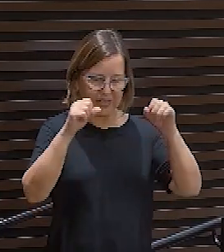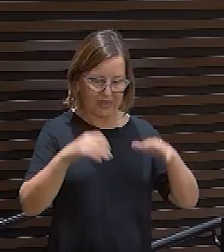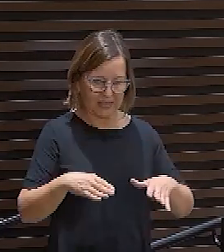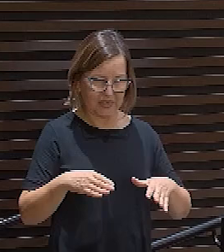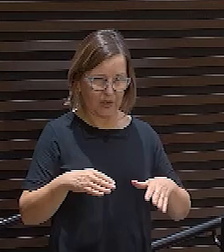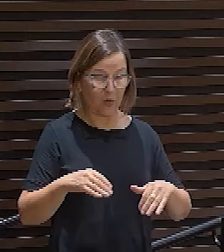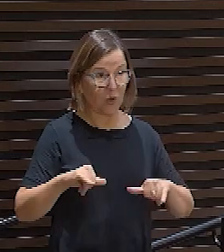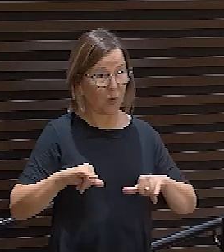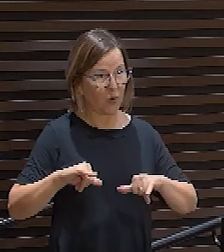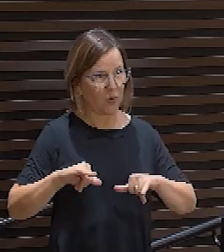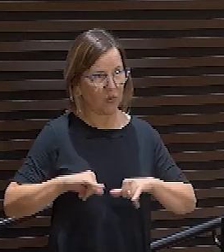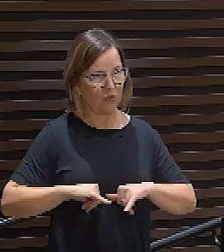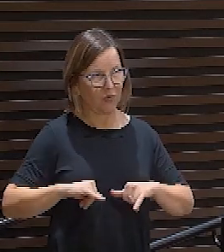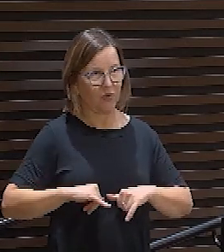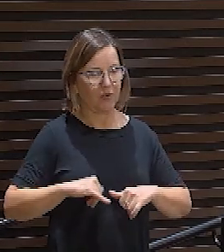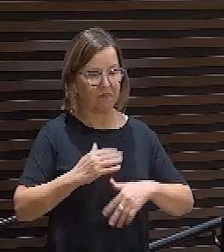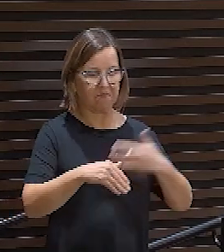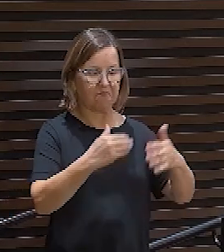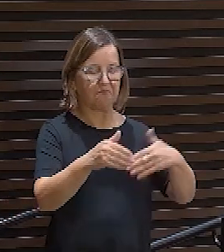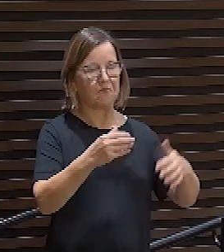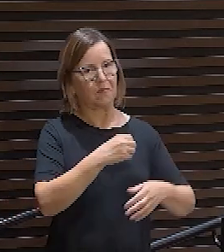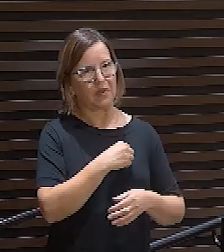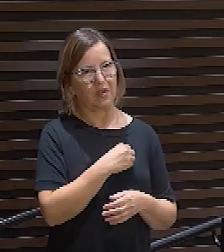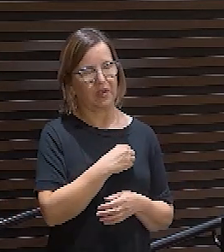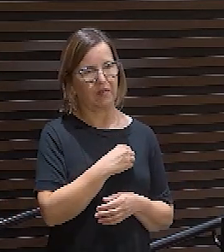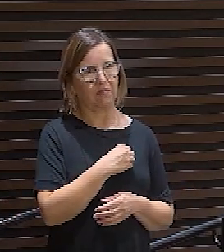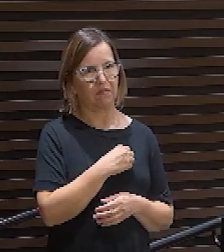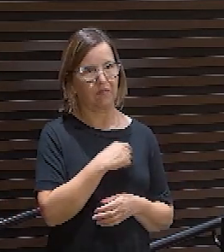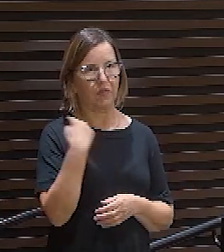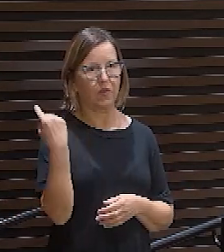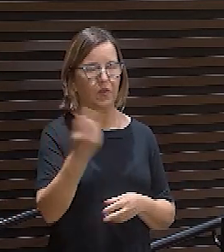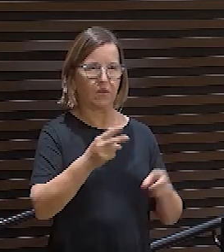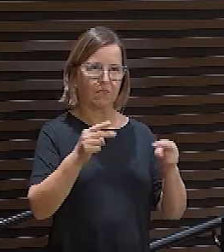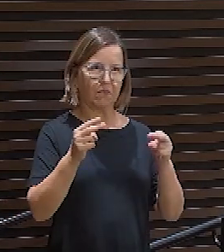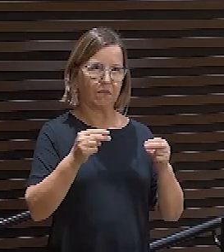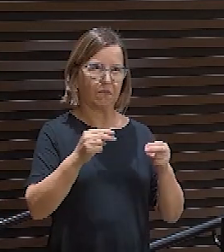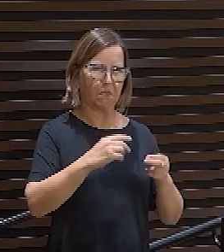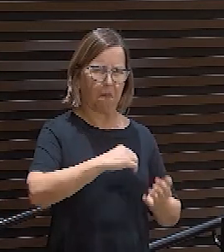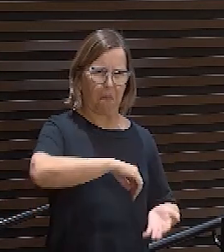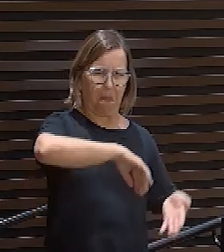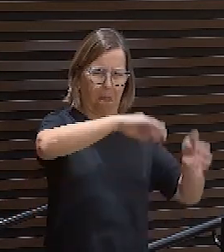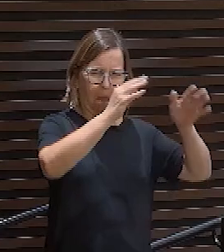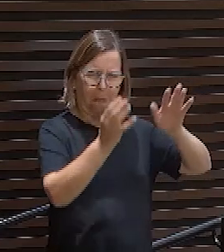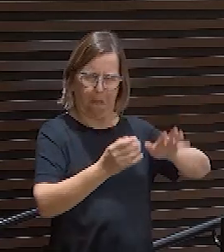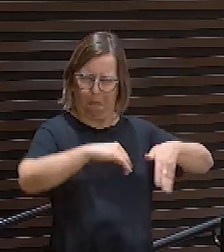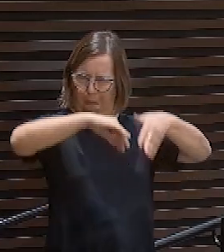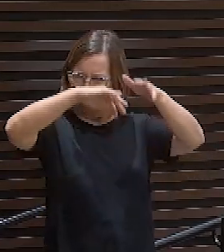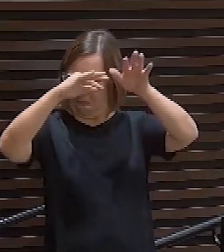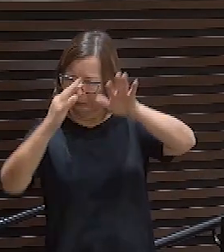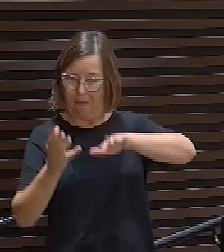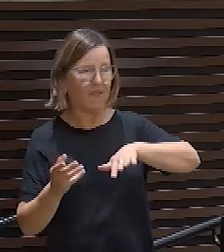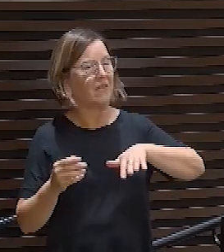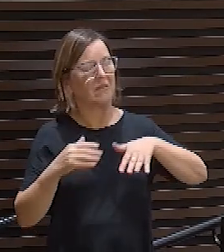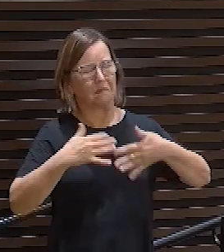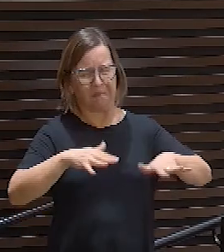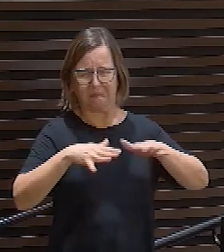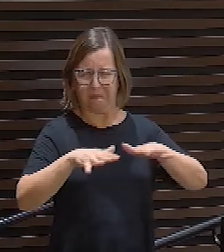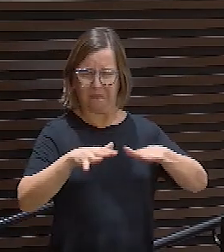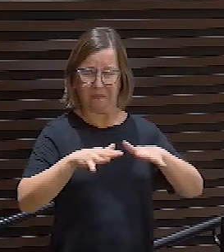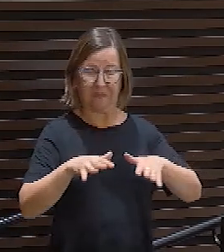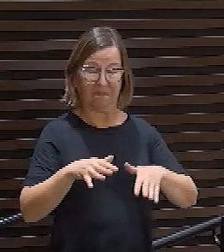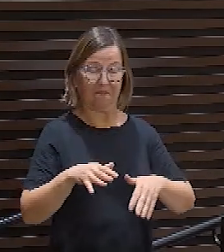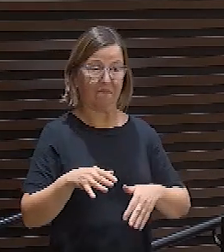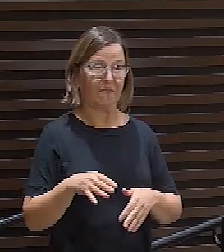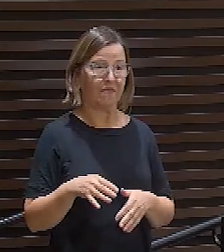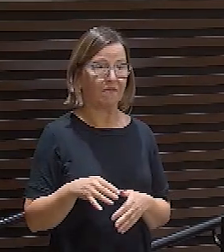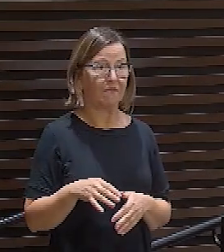pecado. A gente vê maremotos, terremotos, nós vemos animais cometendo atrocidades. Você